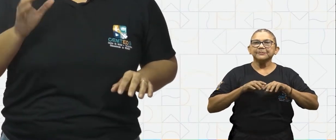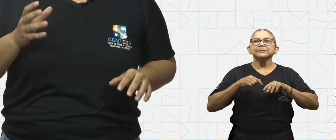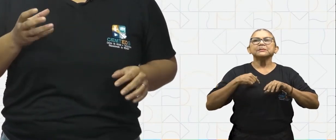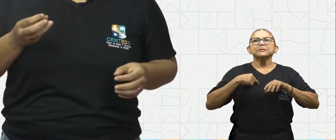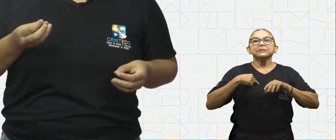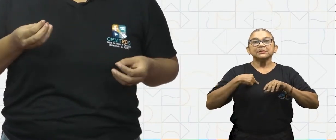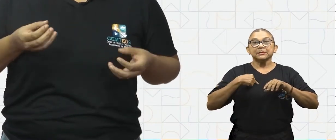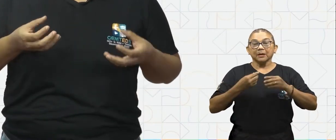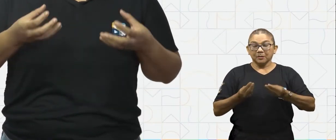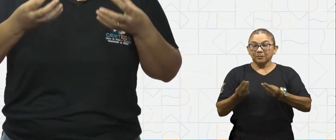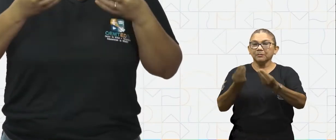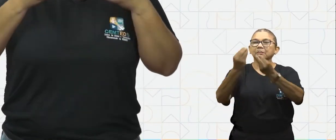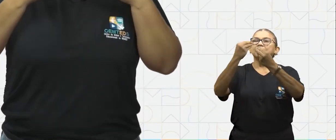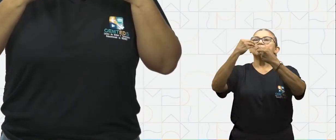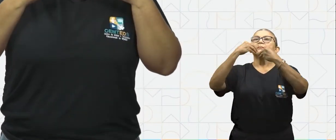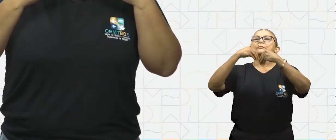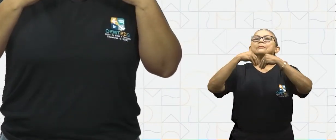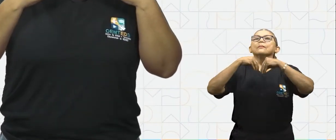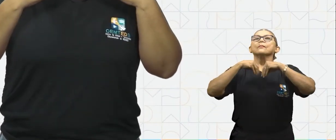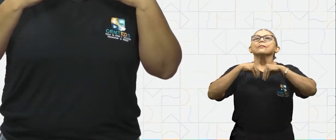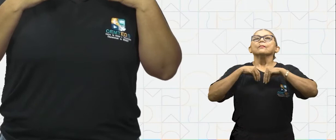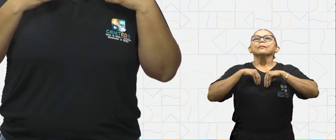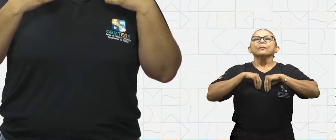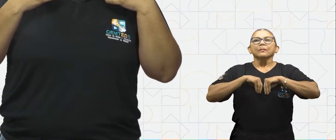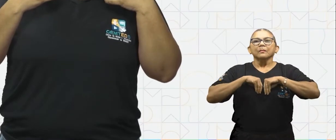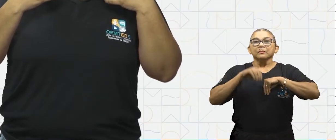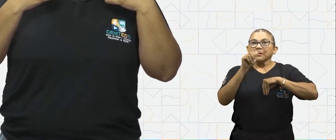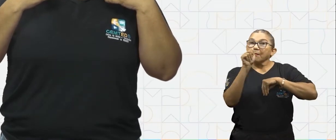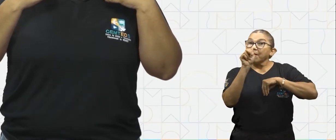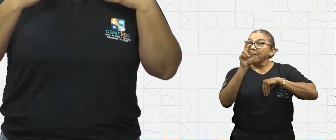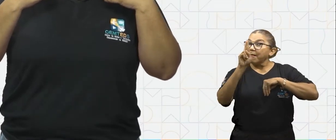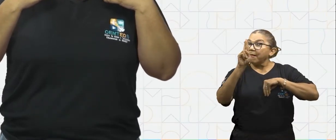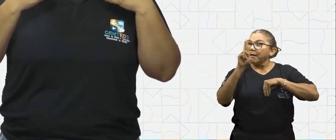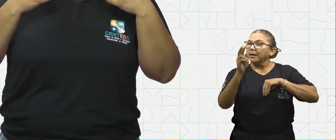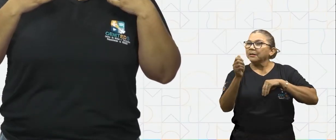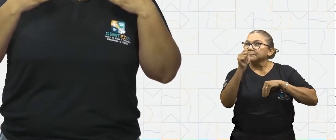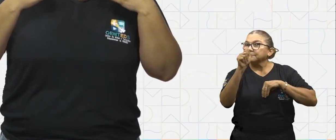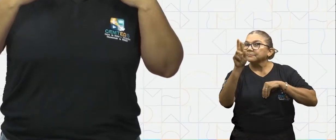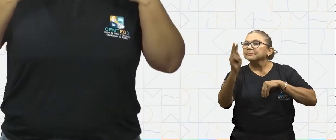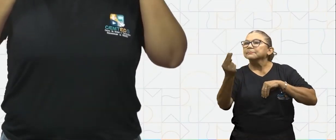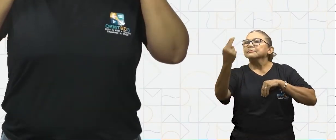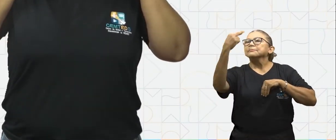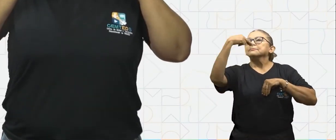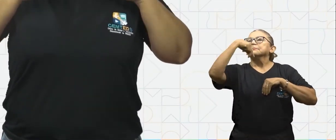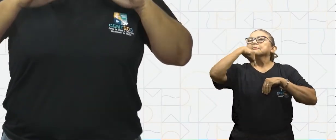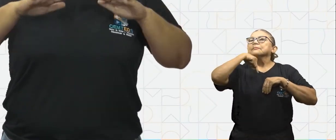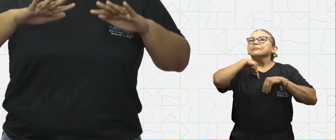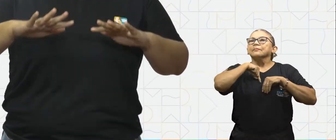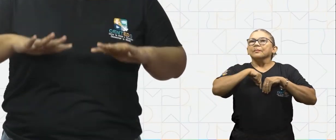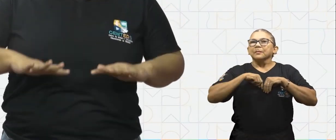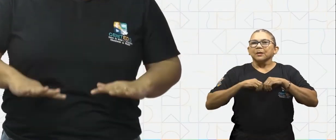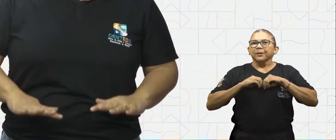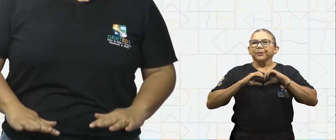onde nós colocamos o ar para dentro do corpo, e a expiração,